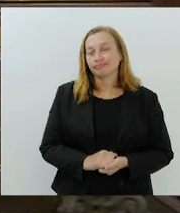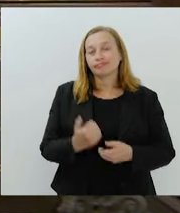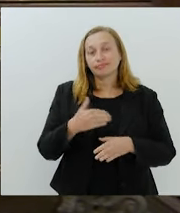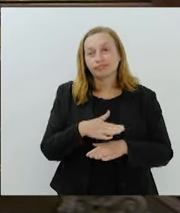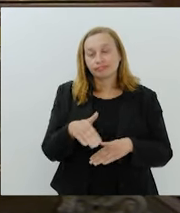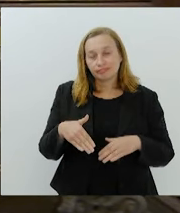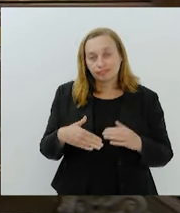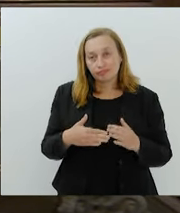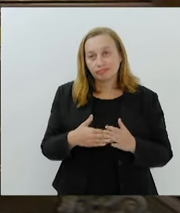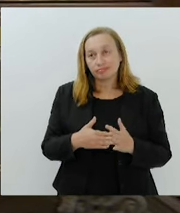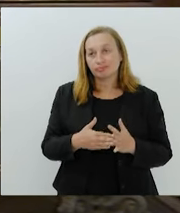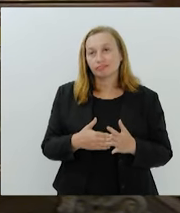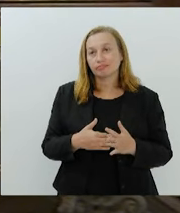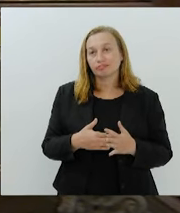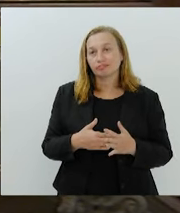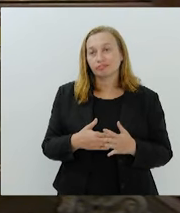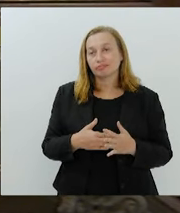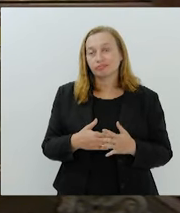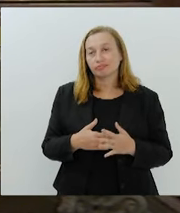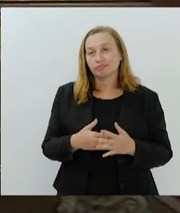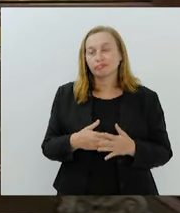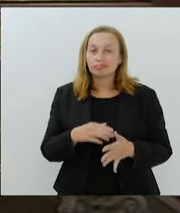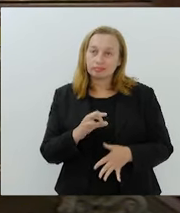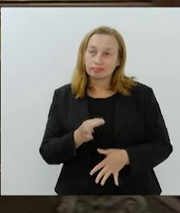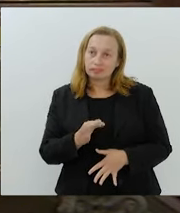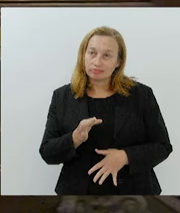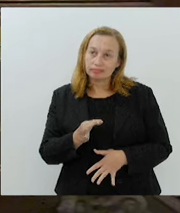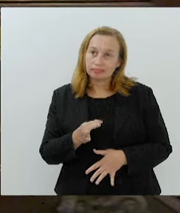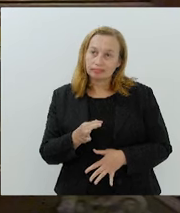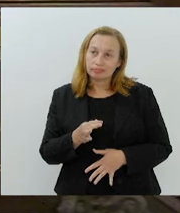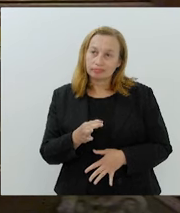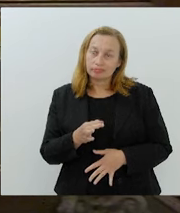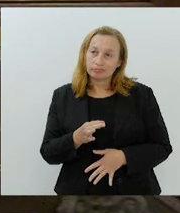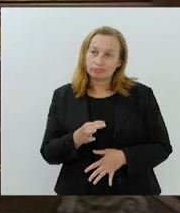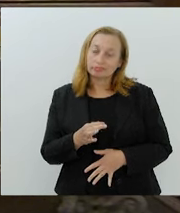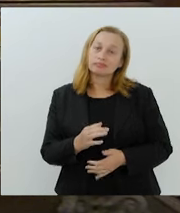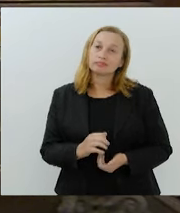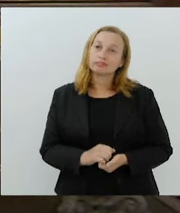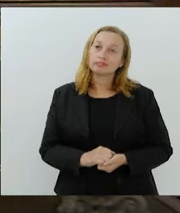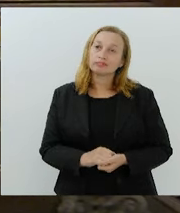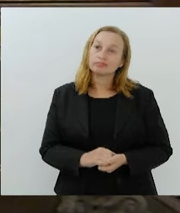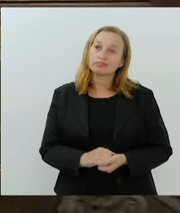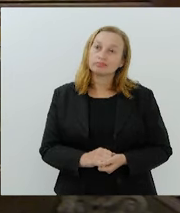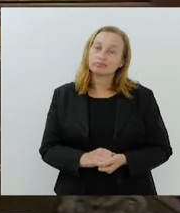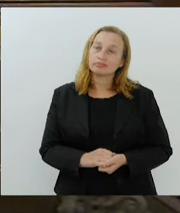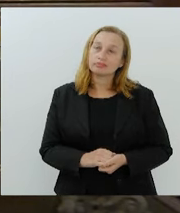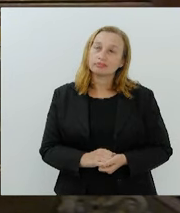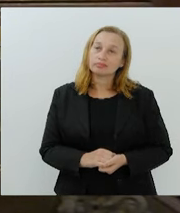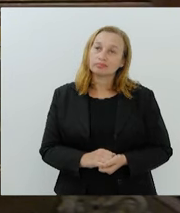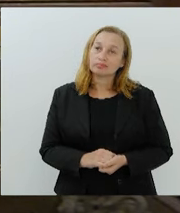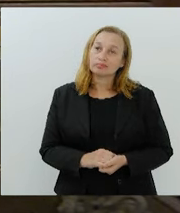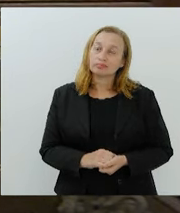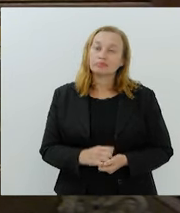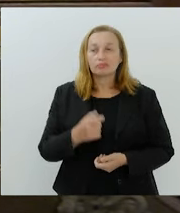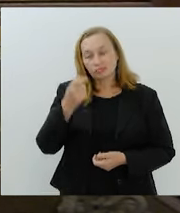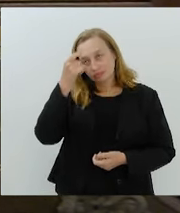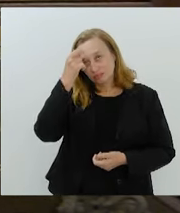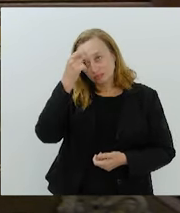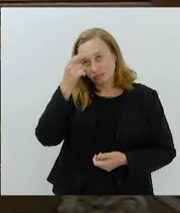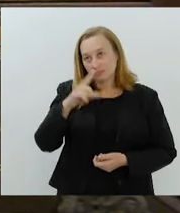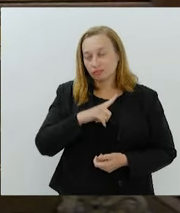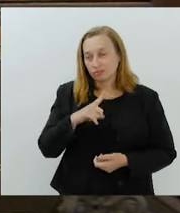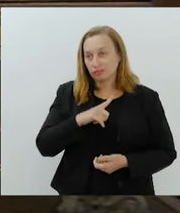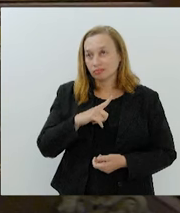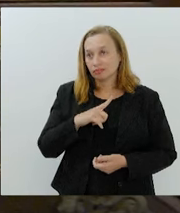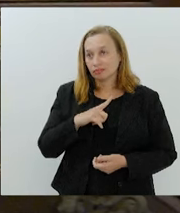que certamente se sacrificaram de alguma forma, eu tenho consciência disso, para estar aqui